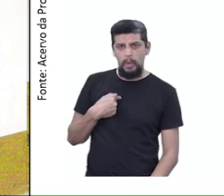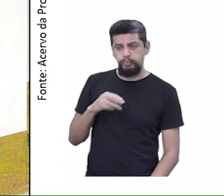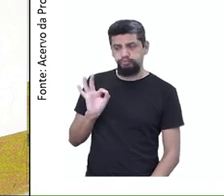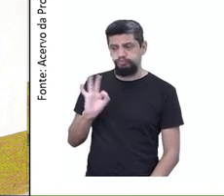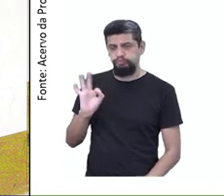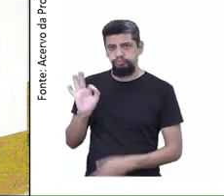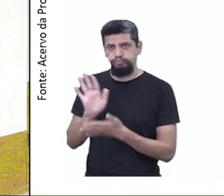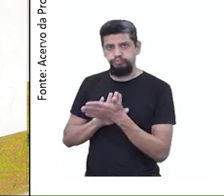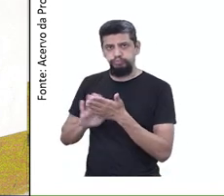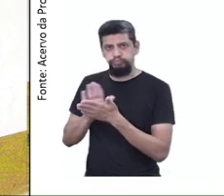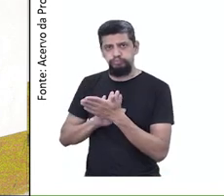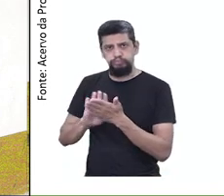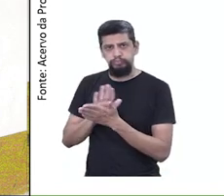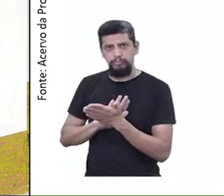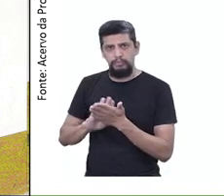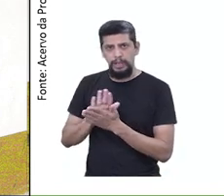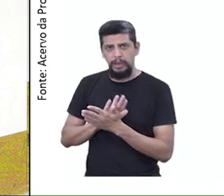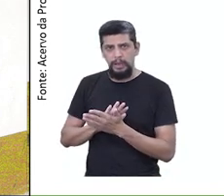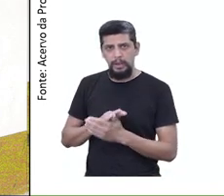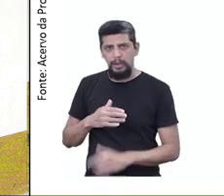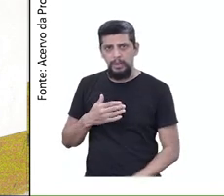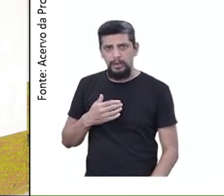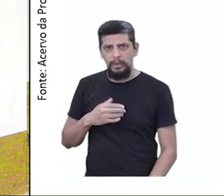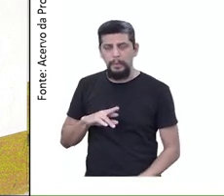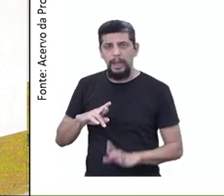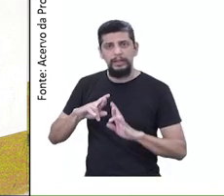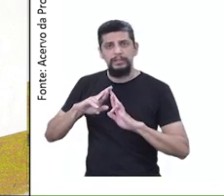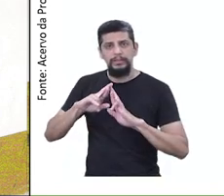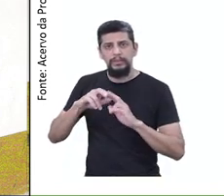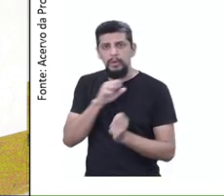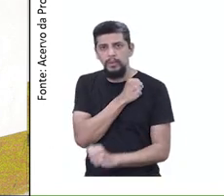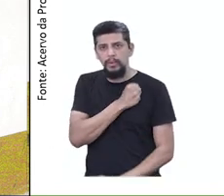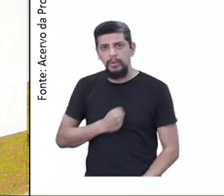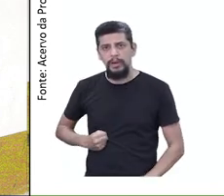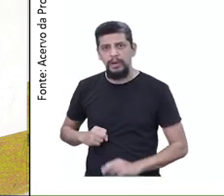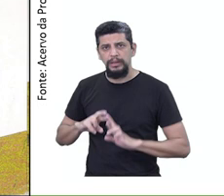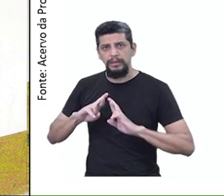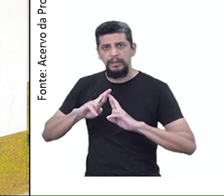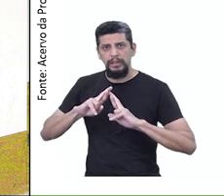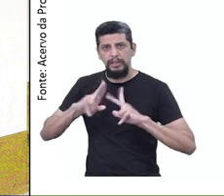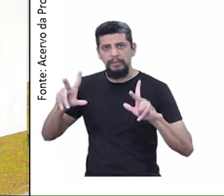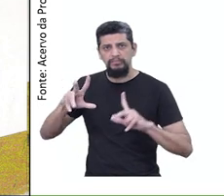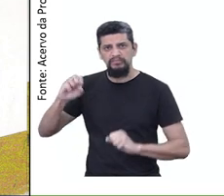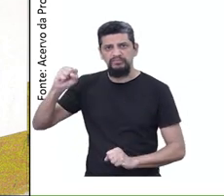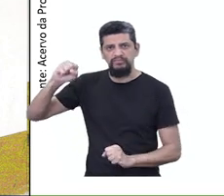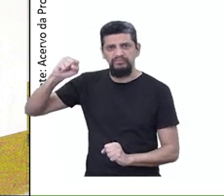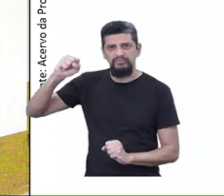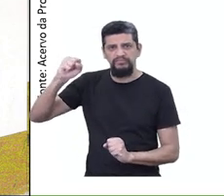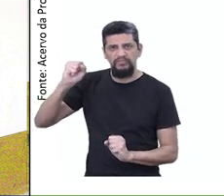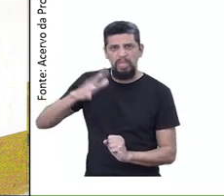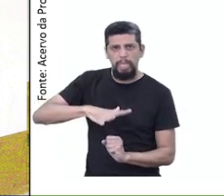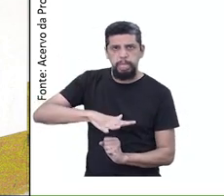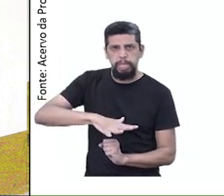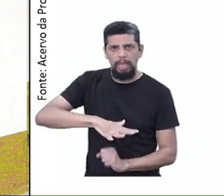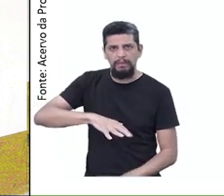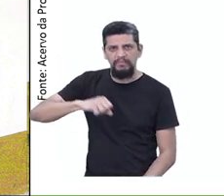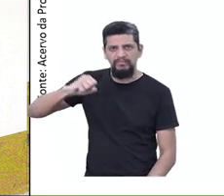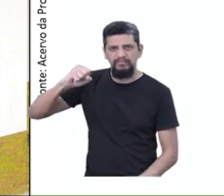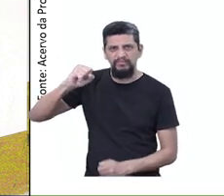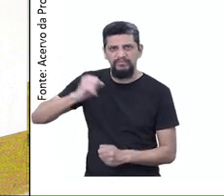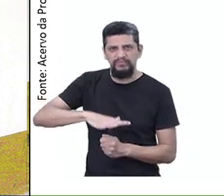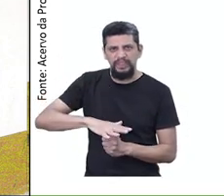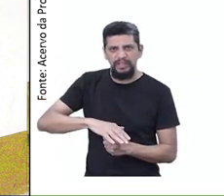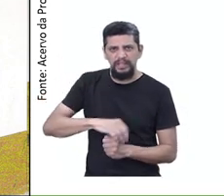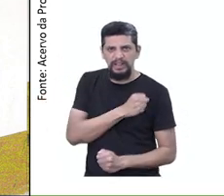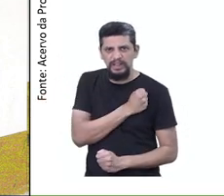Imagine, o meu é assim, respondeu a pomba. E splash, no chão, bem ao